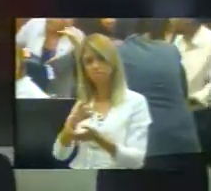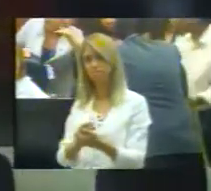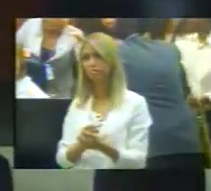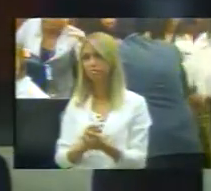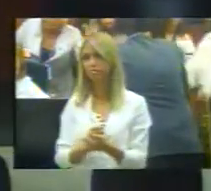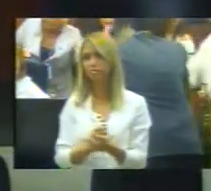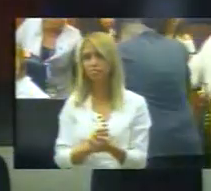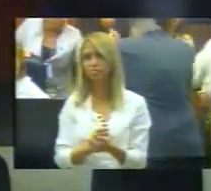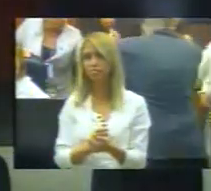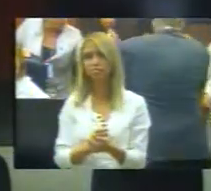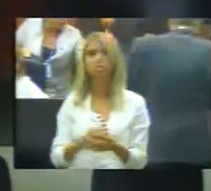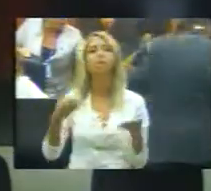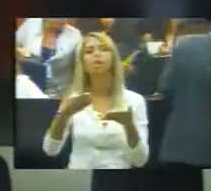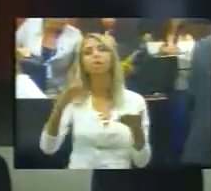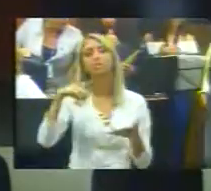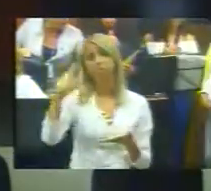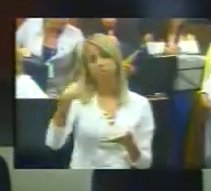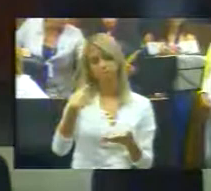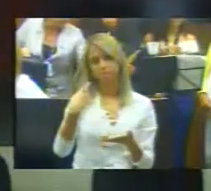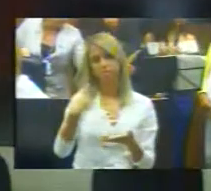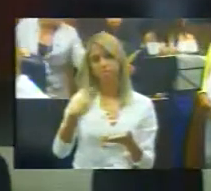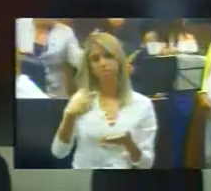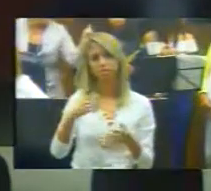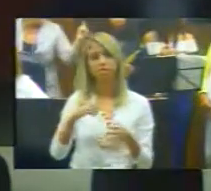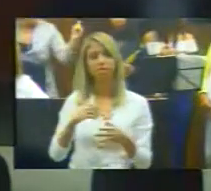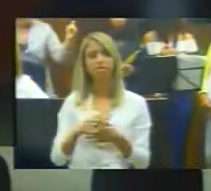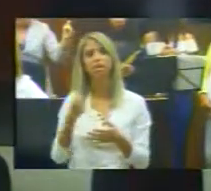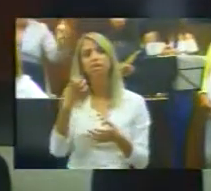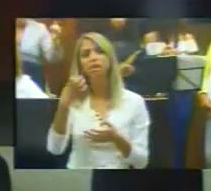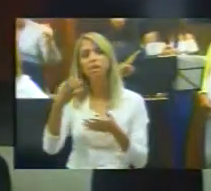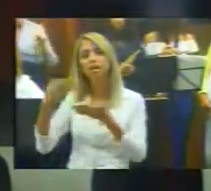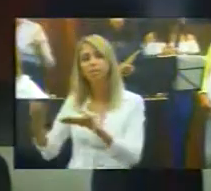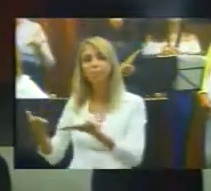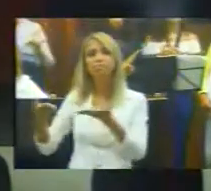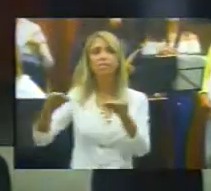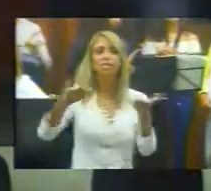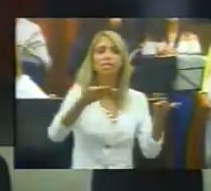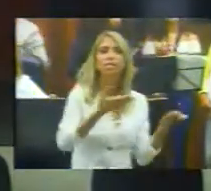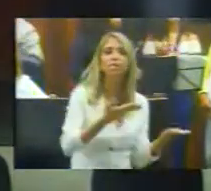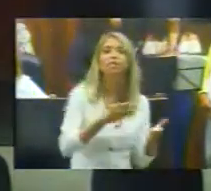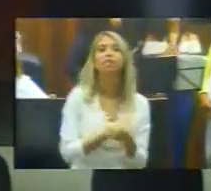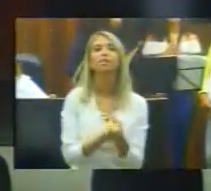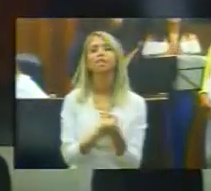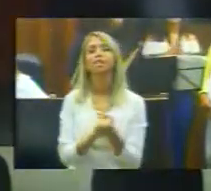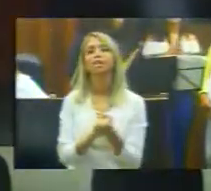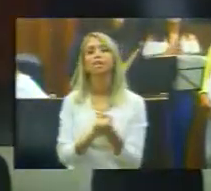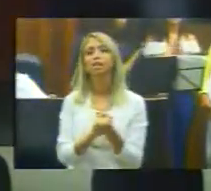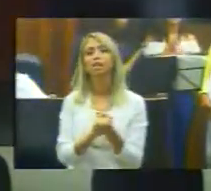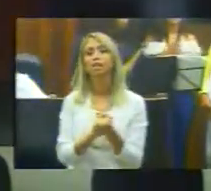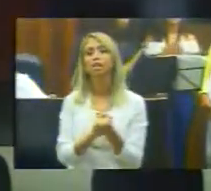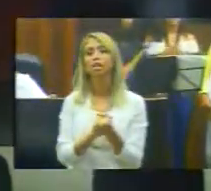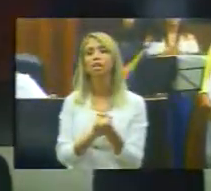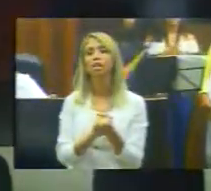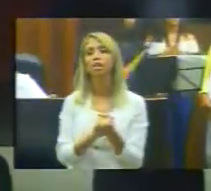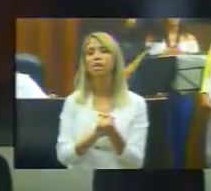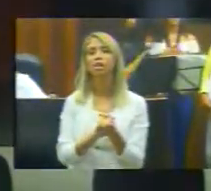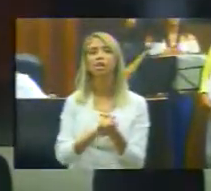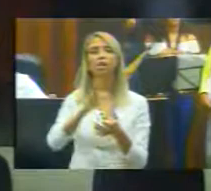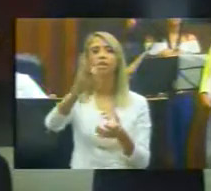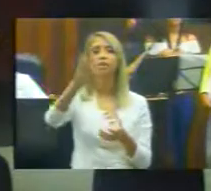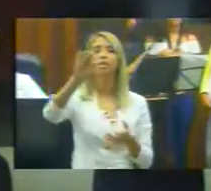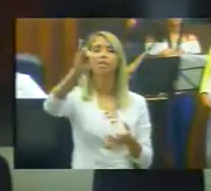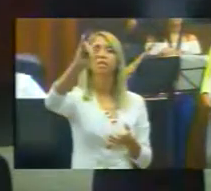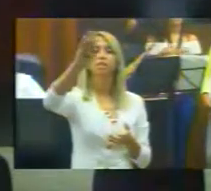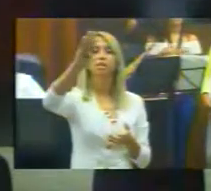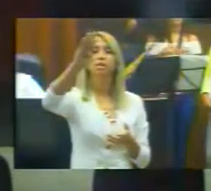dessa casa, hoje é deputado estadual, eu queria chamar também o coordenador da Câmara Jovem de Friburgo, Jorge Roberto,